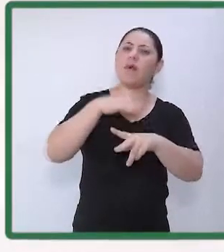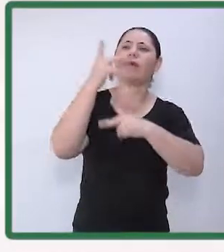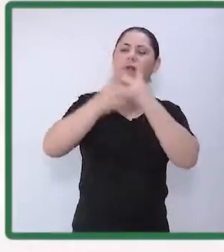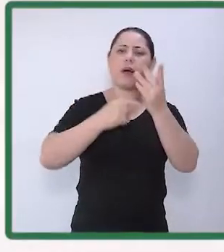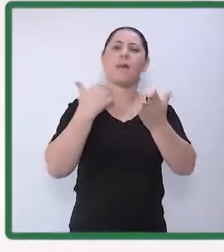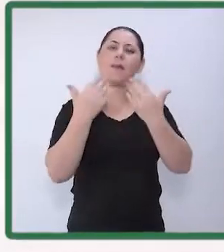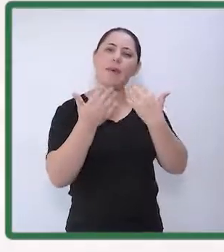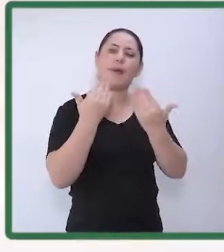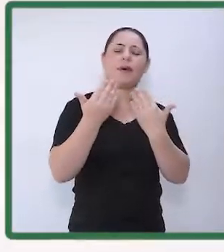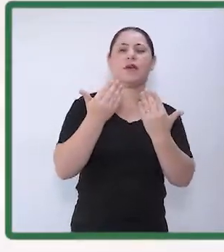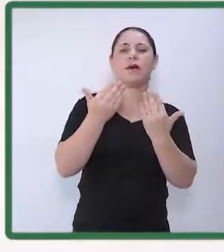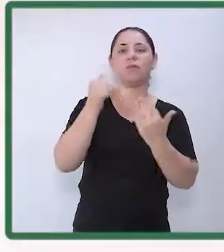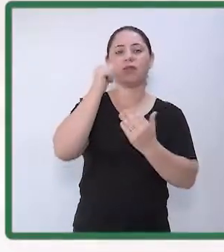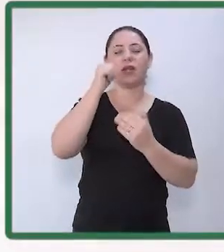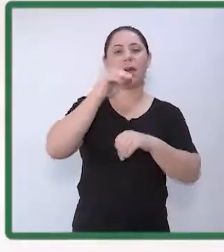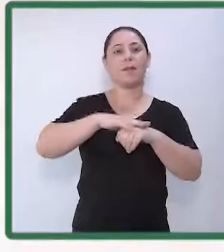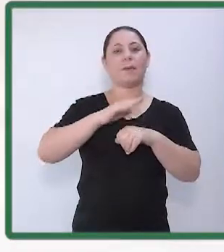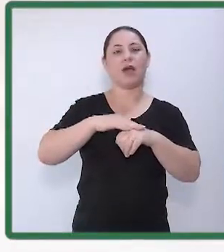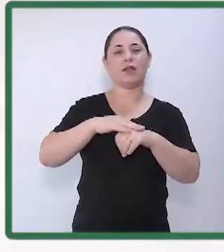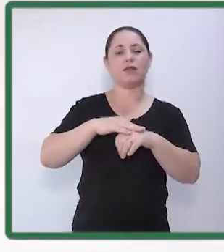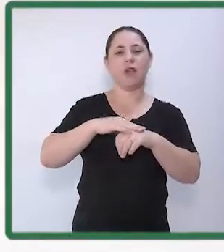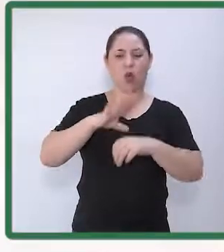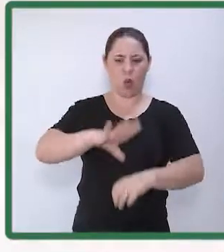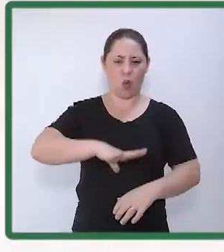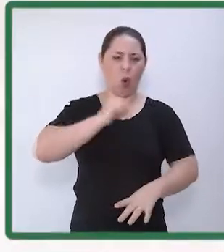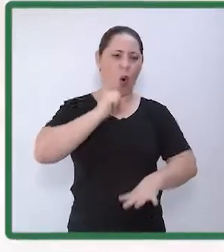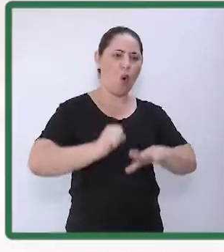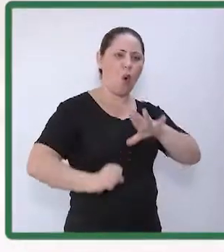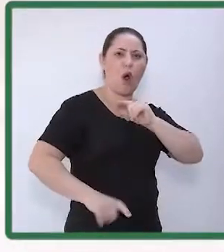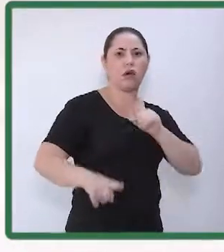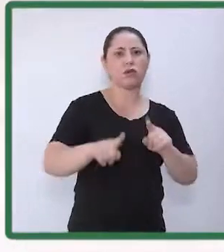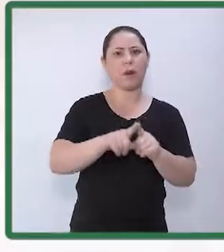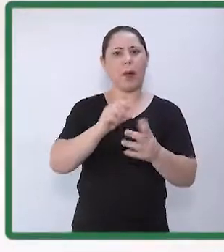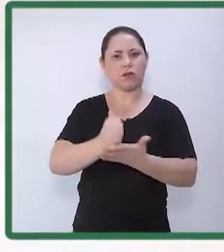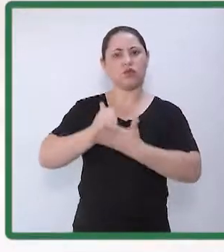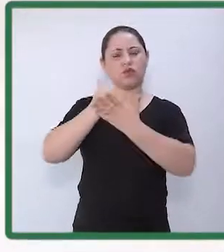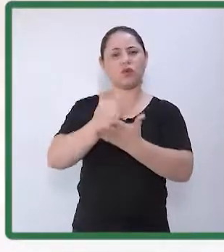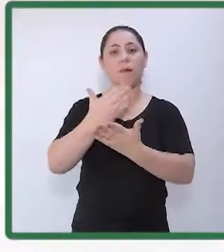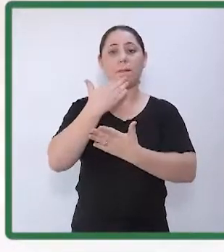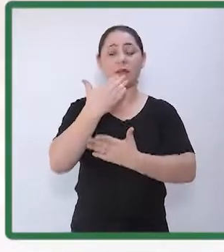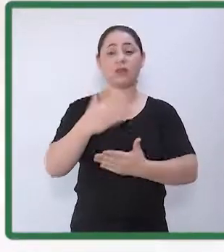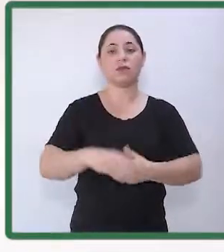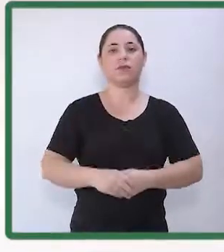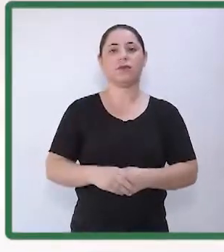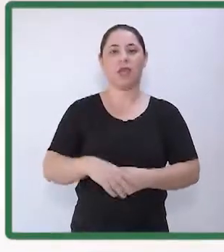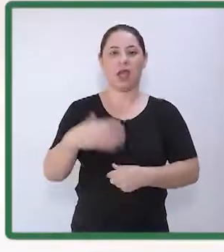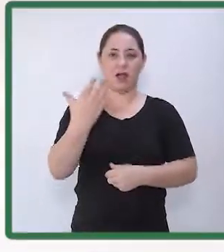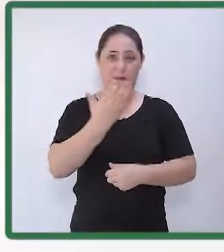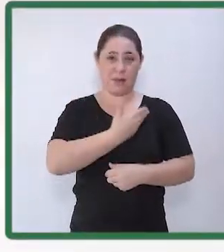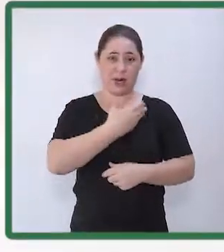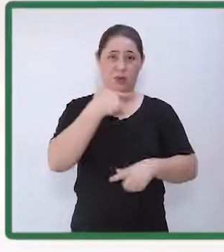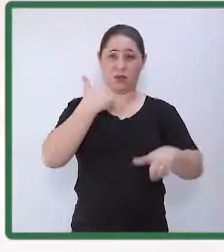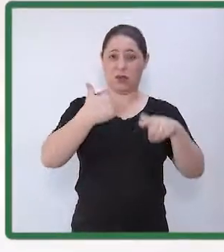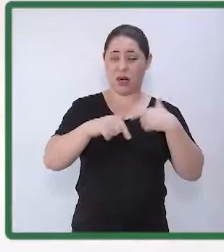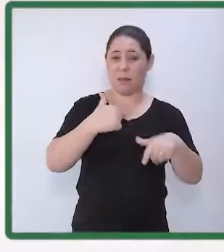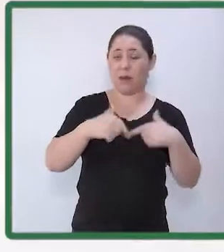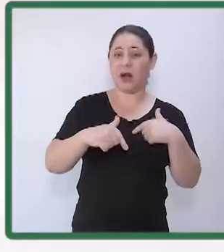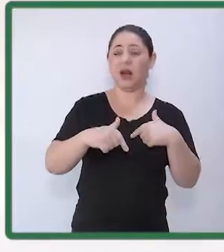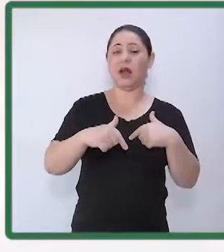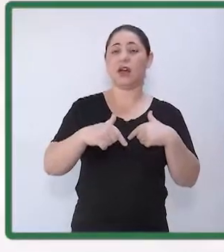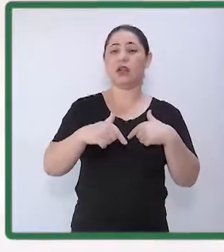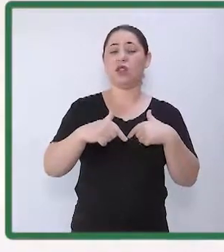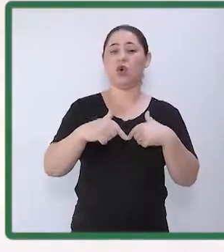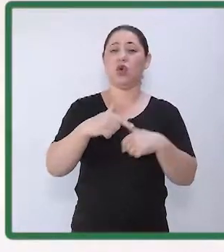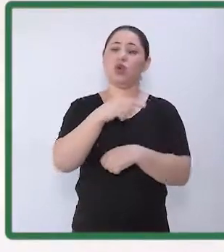falar sobre o tema, mais as mulheres vão se sentindo encorajadas também para pedir ajuda e o colega ali de trabalho, ou